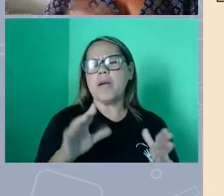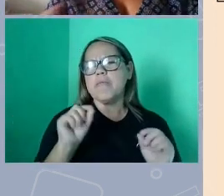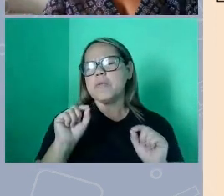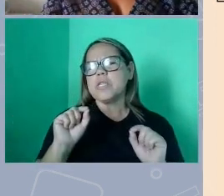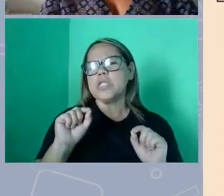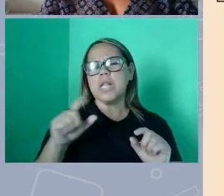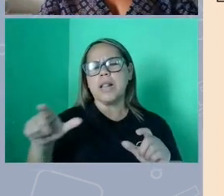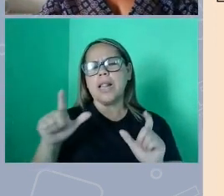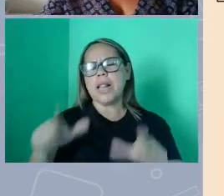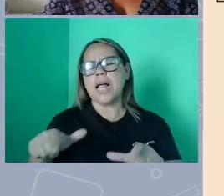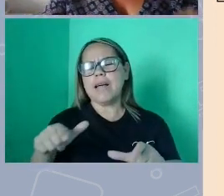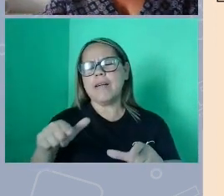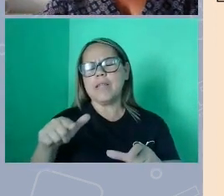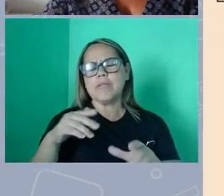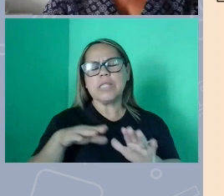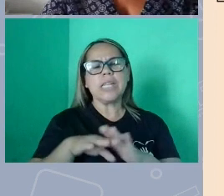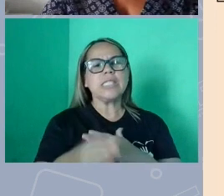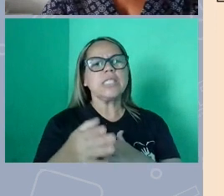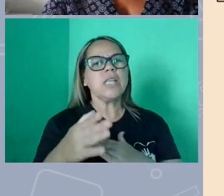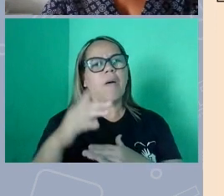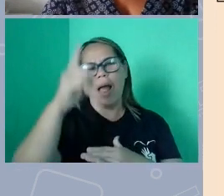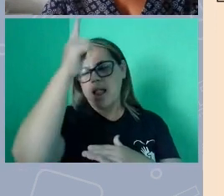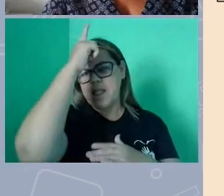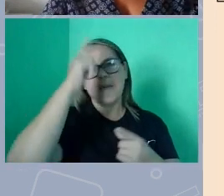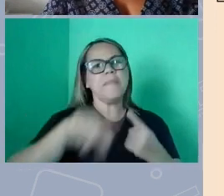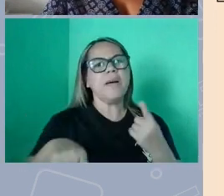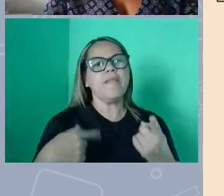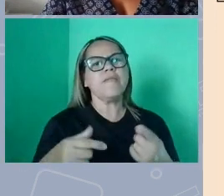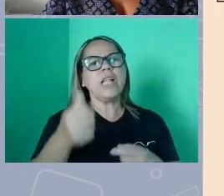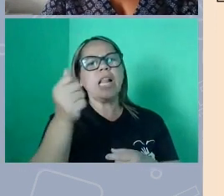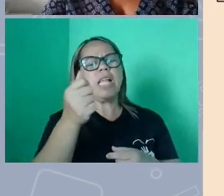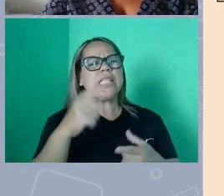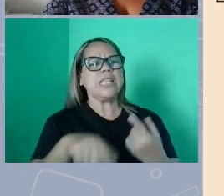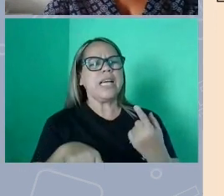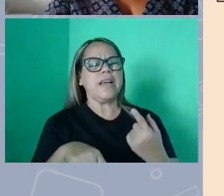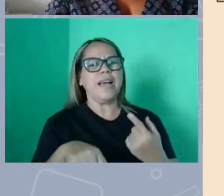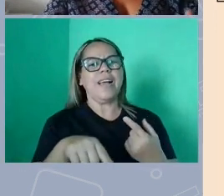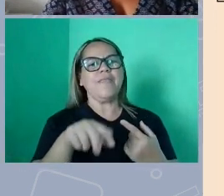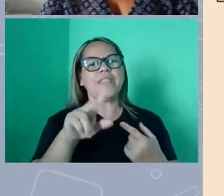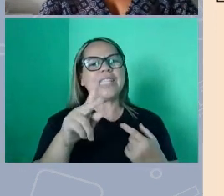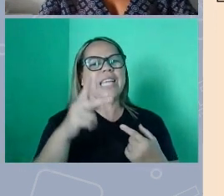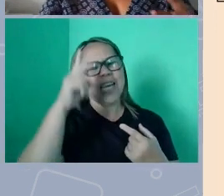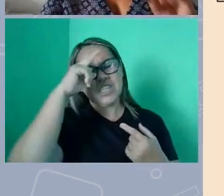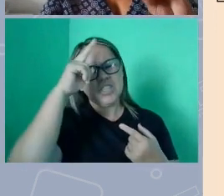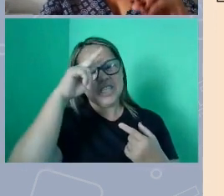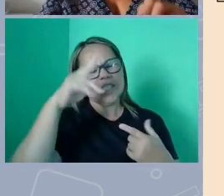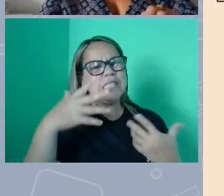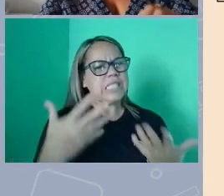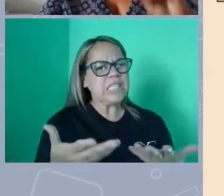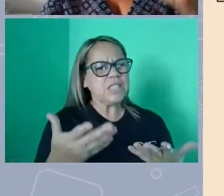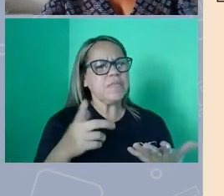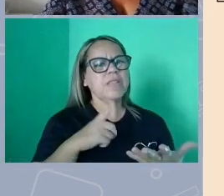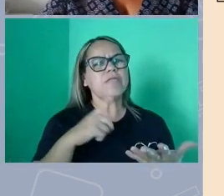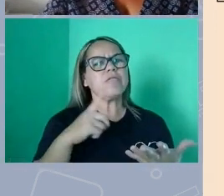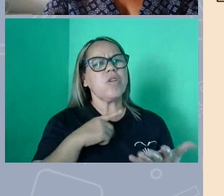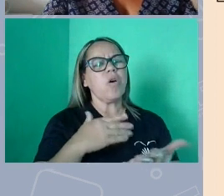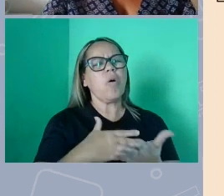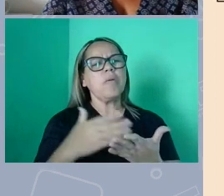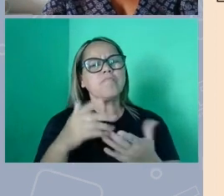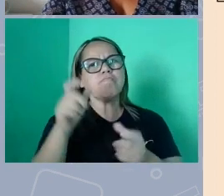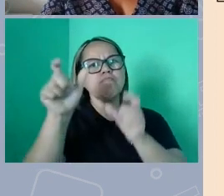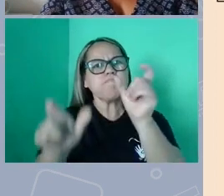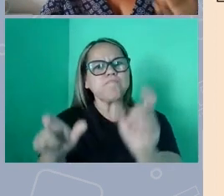então será que foi o historicismo vamos lembrar o historicismo ele dá o protagonismo aos